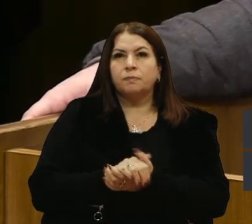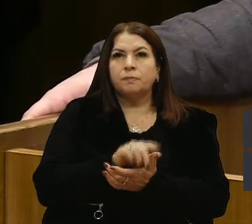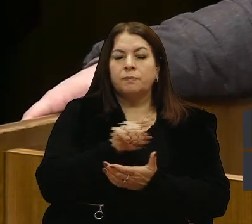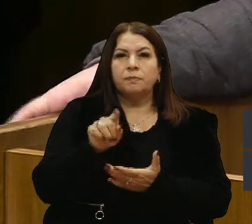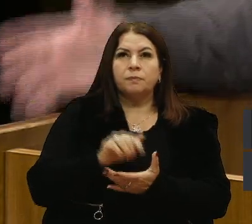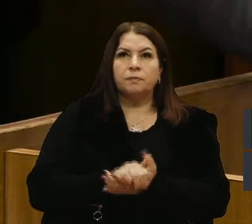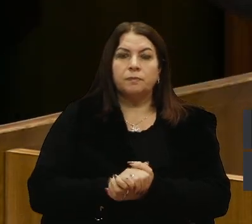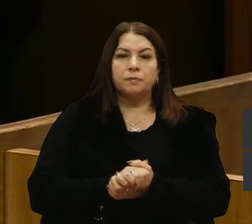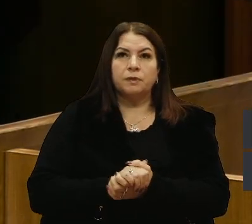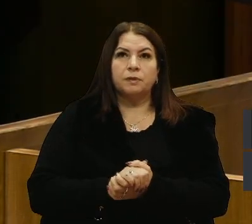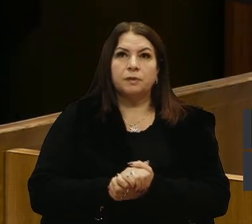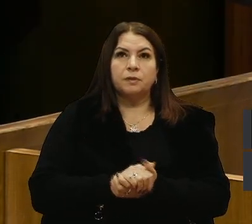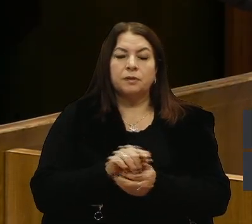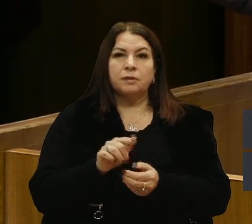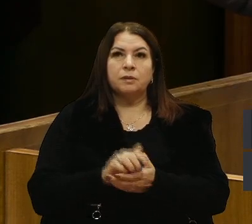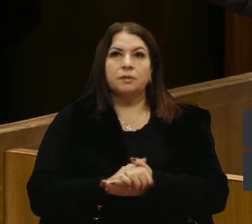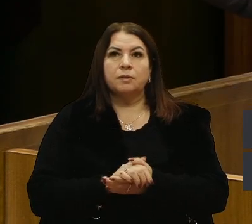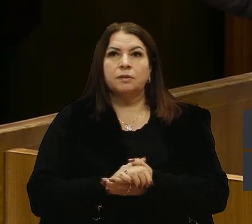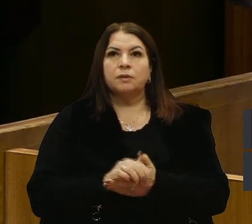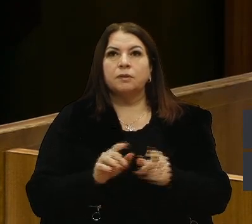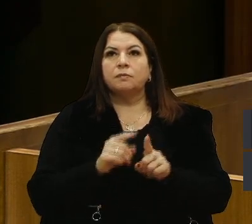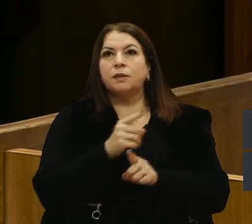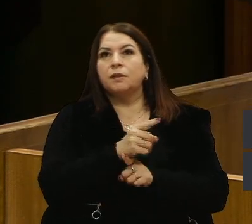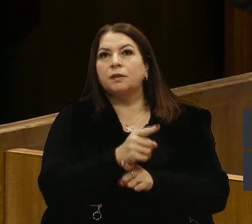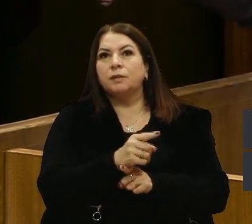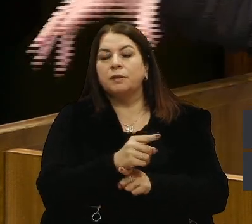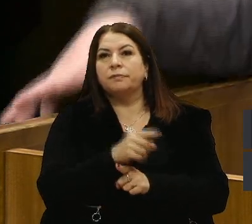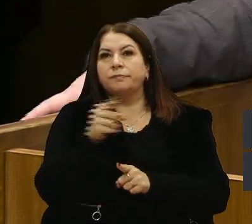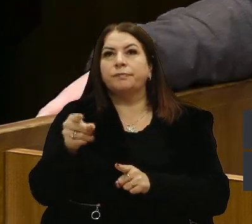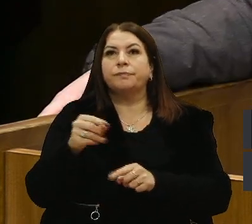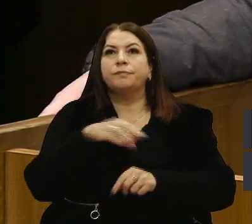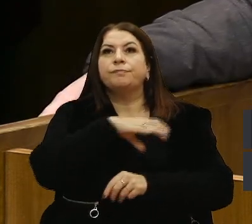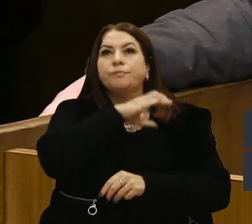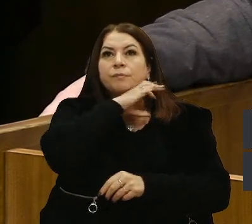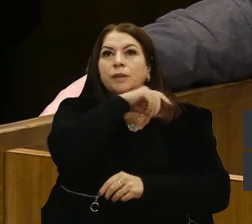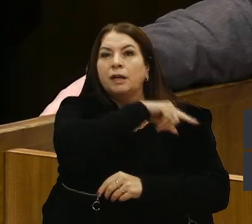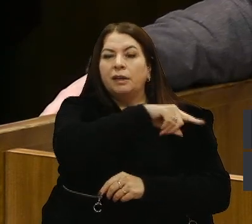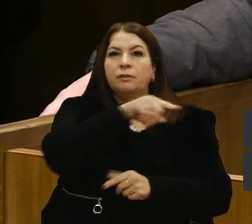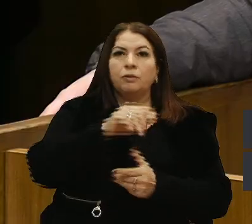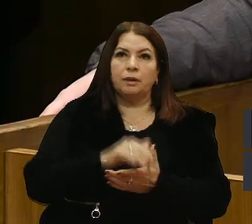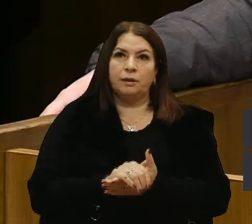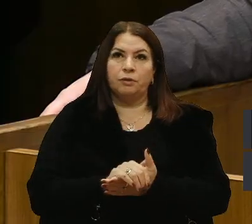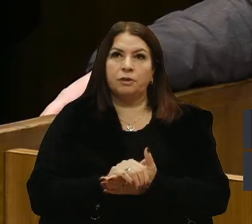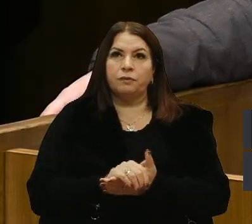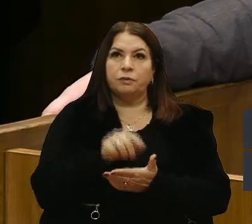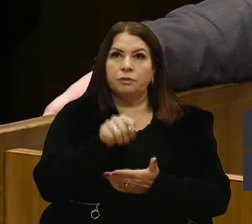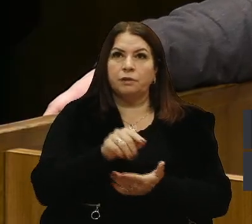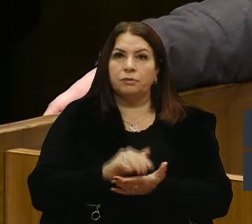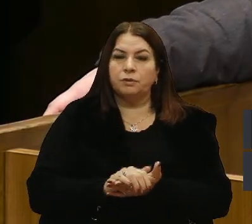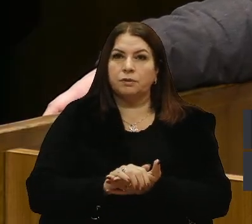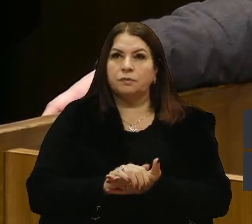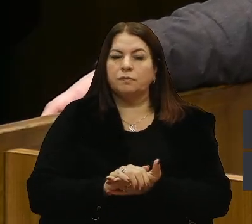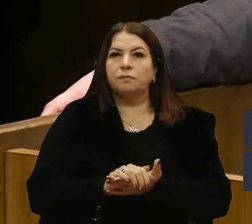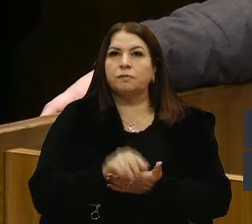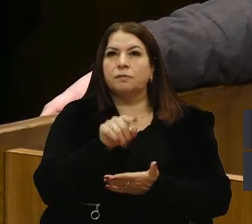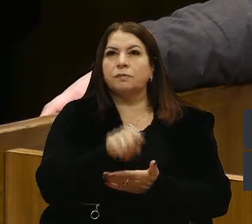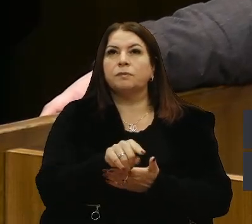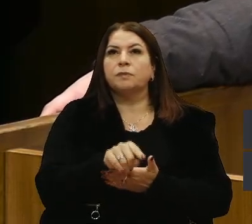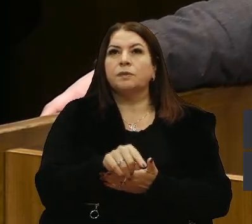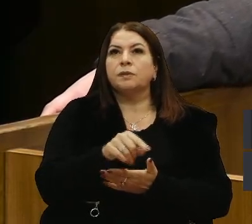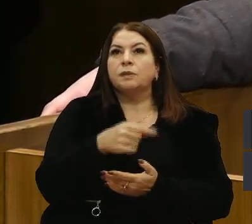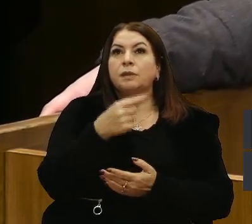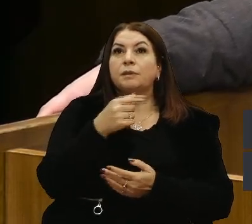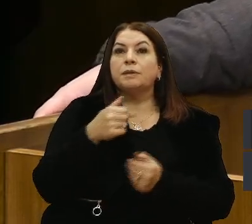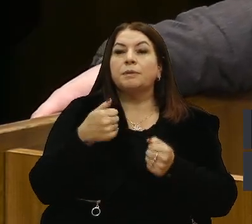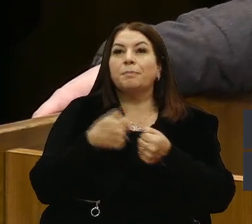margens ali próximo, na própria 116, mas o terreno, a testa do terreno fica localizada na ERS 452, ali